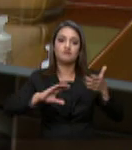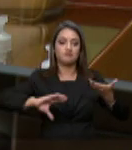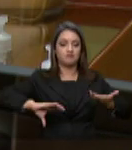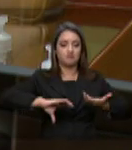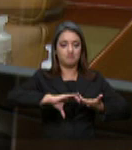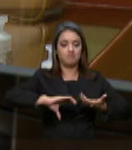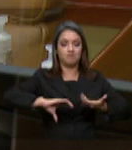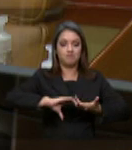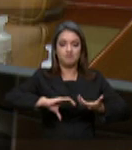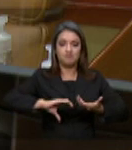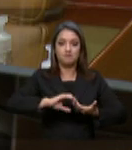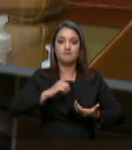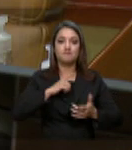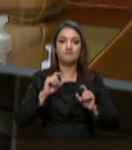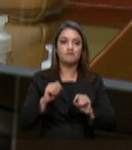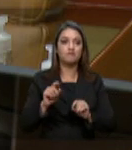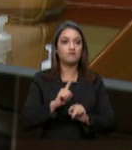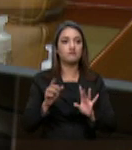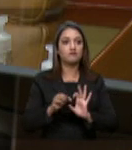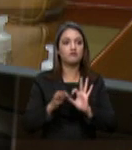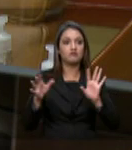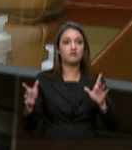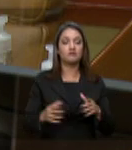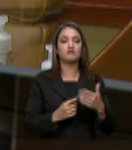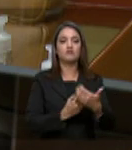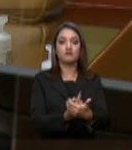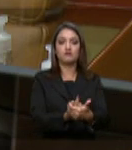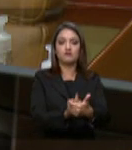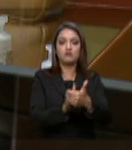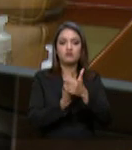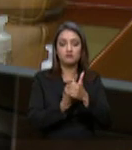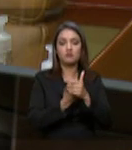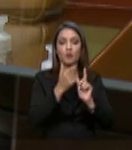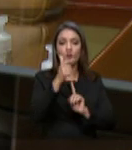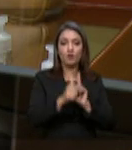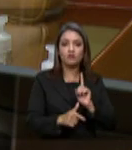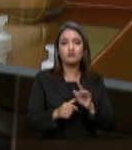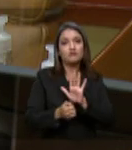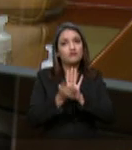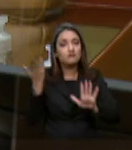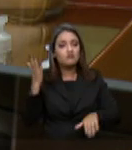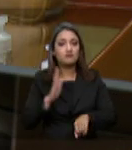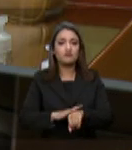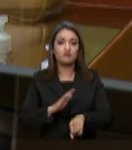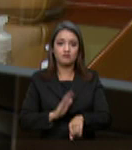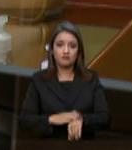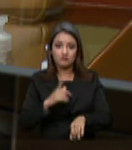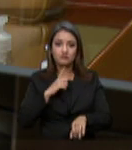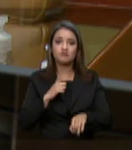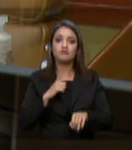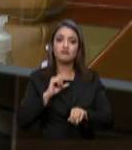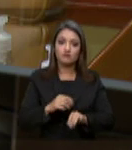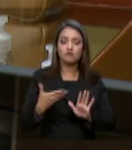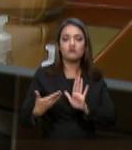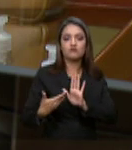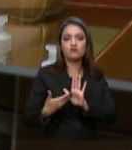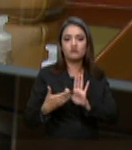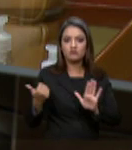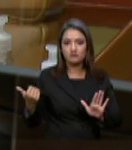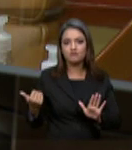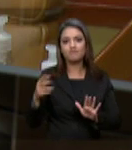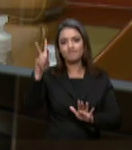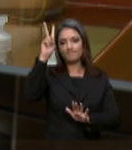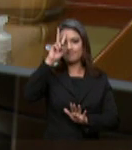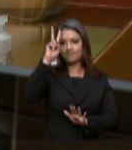se tem exatamente para não se permitir que a imunidade Que tantas vezes foi afastada na